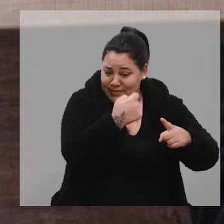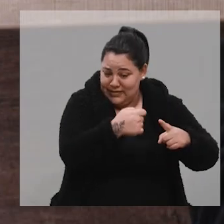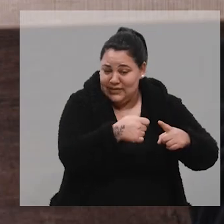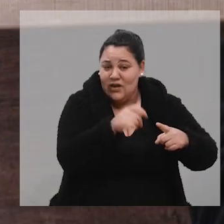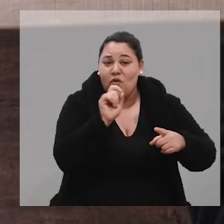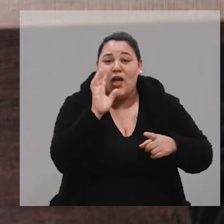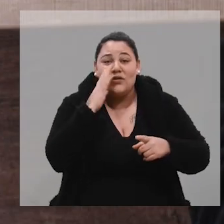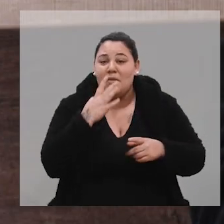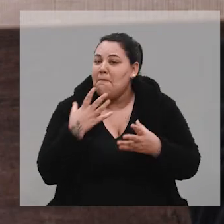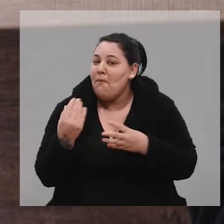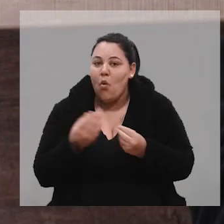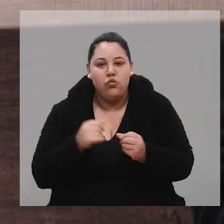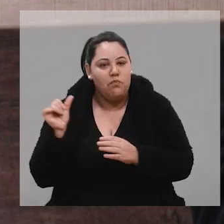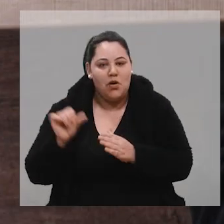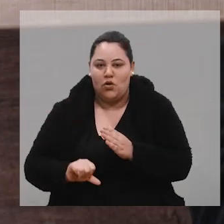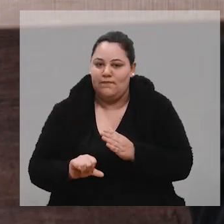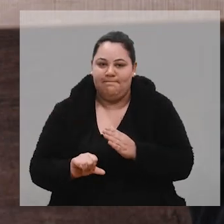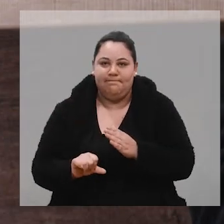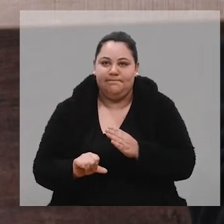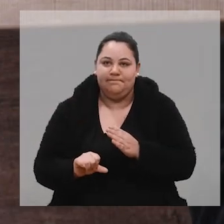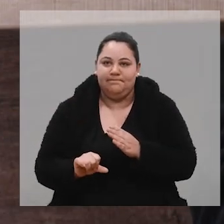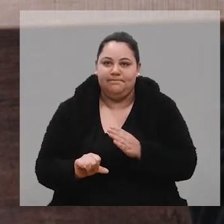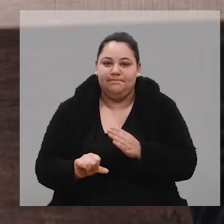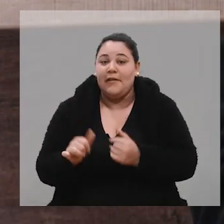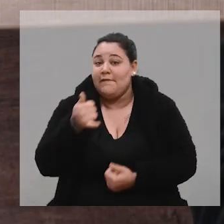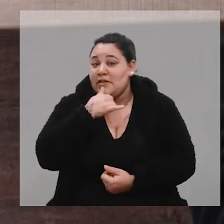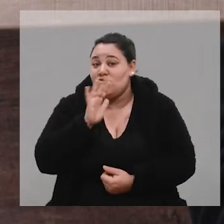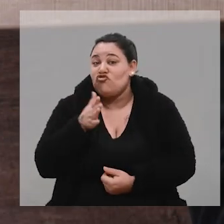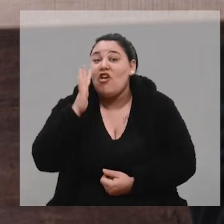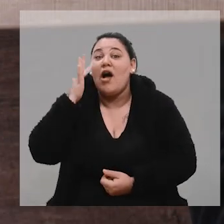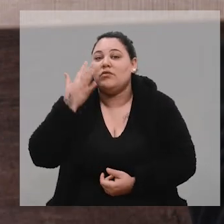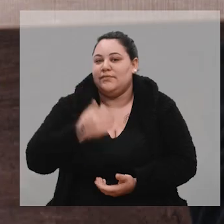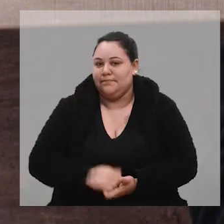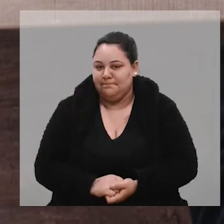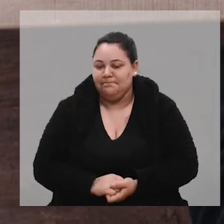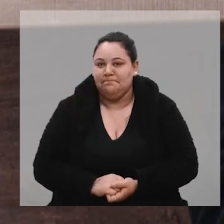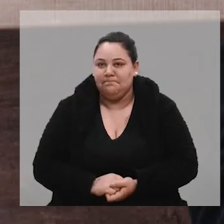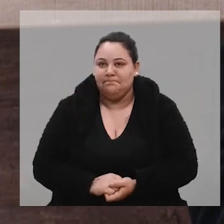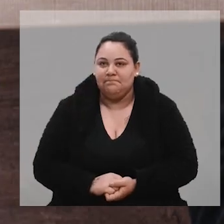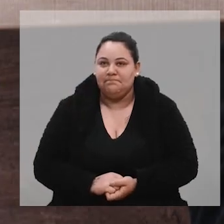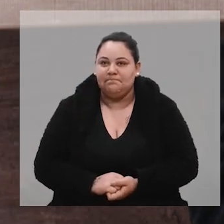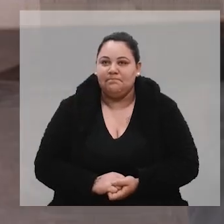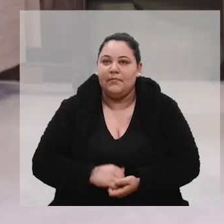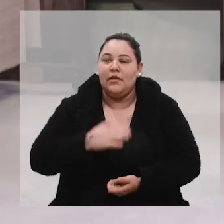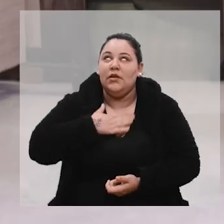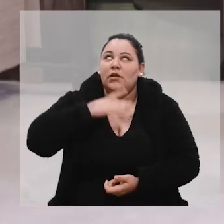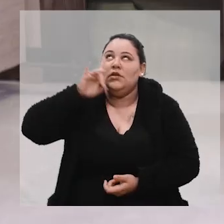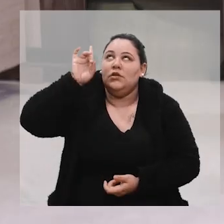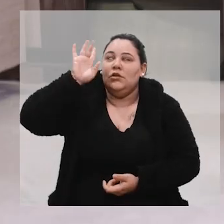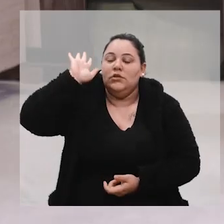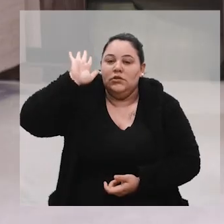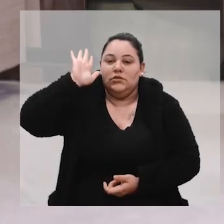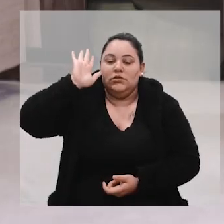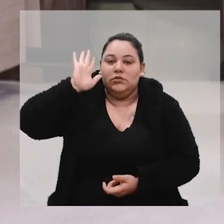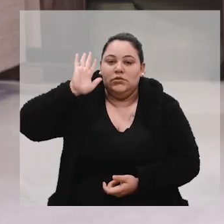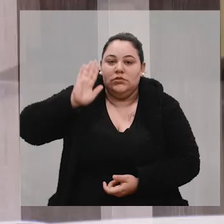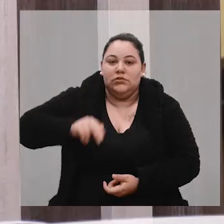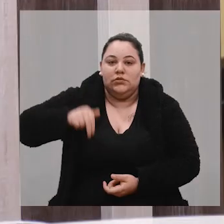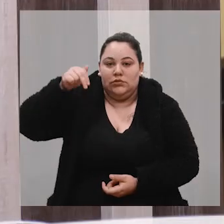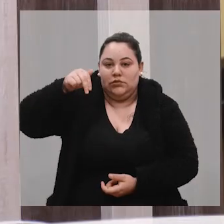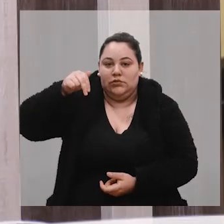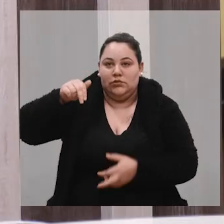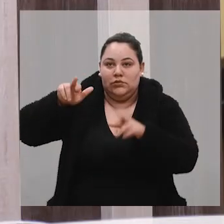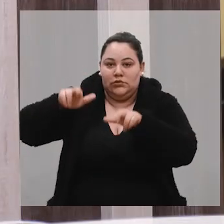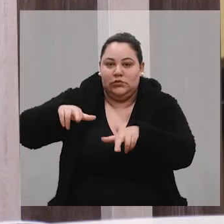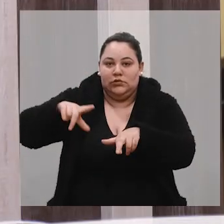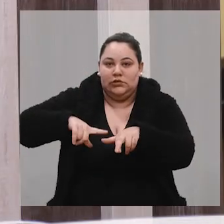Uma situação muito pior do que, infelizmente, aconteceu. Graças a Deus, na Zona Norte,